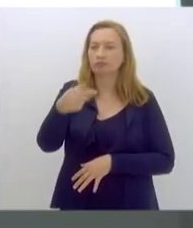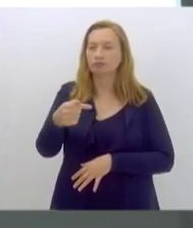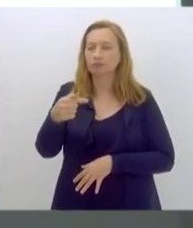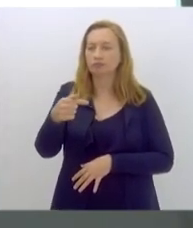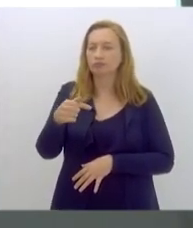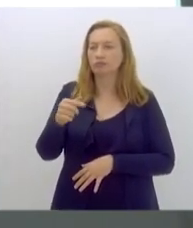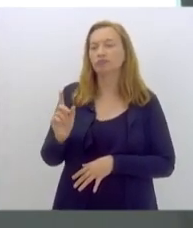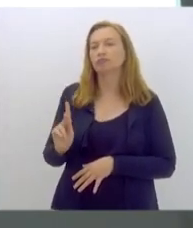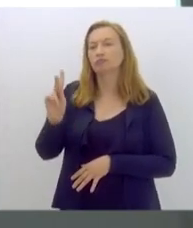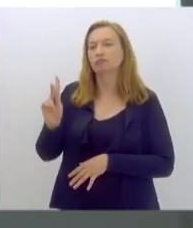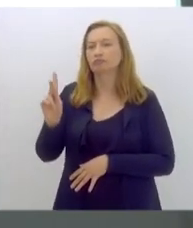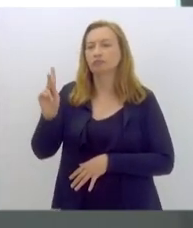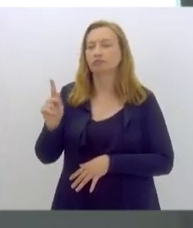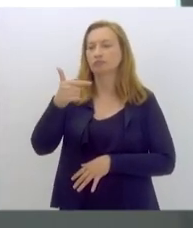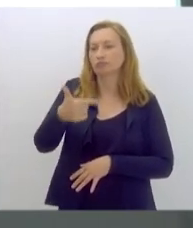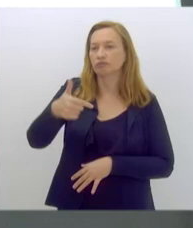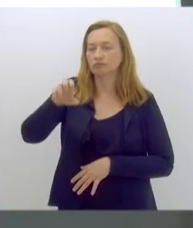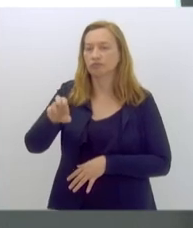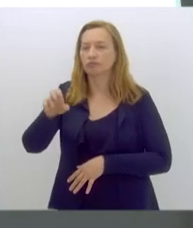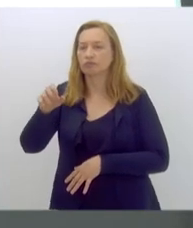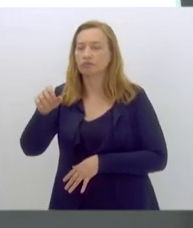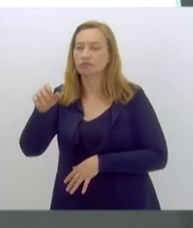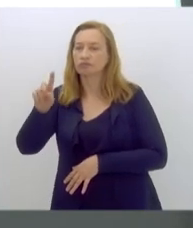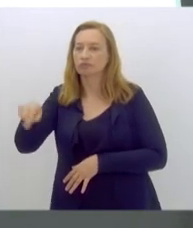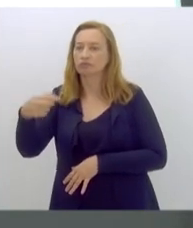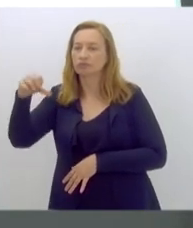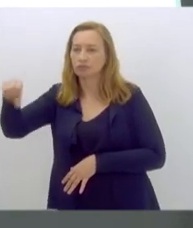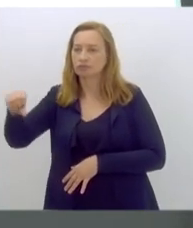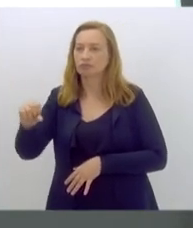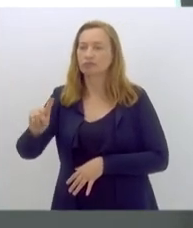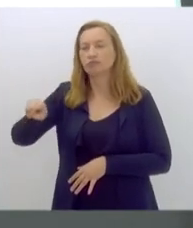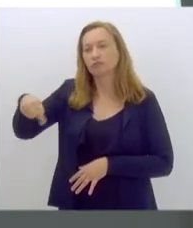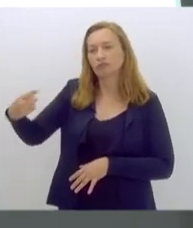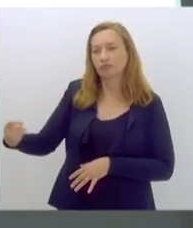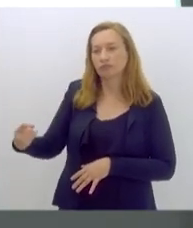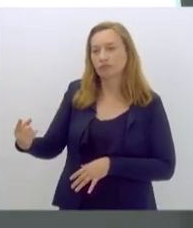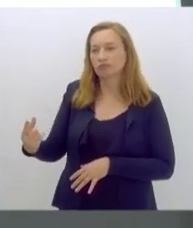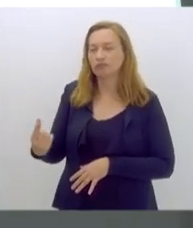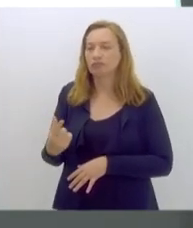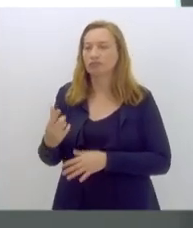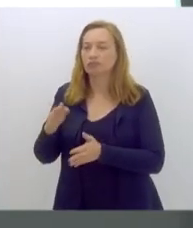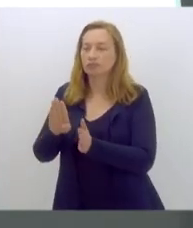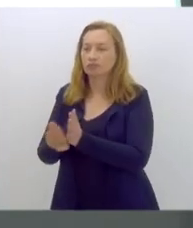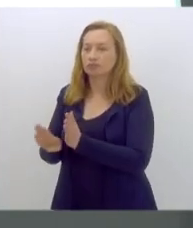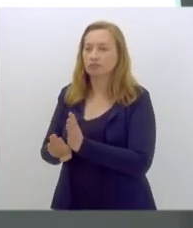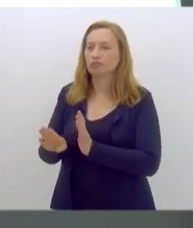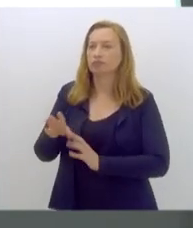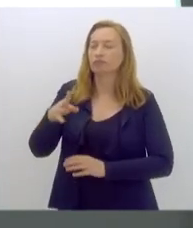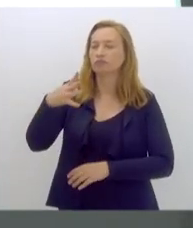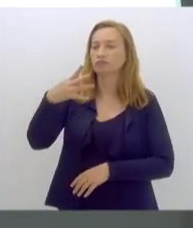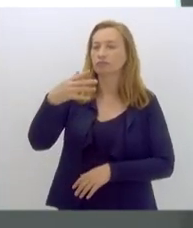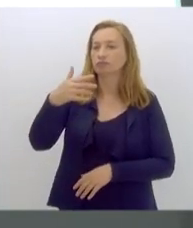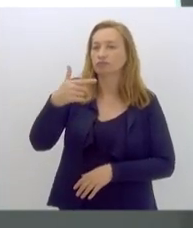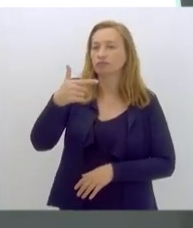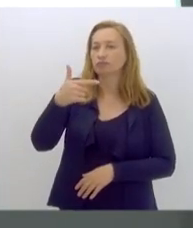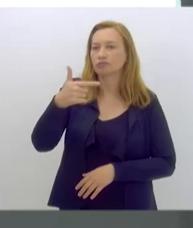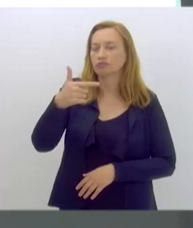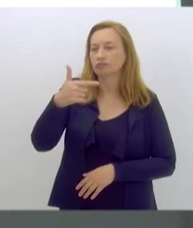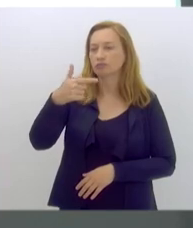25.9 e demais receitas 26 isso comparativamente